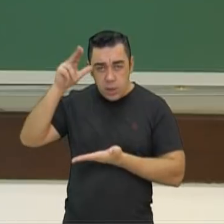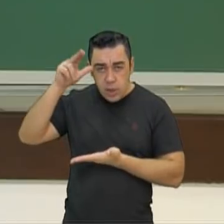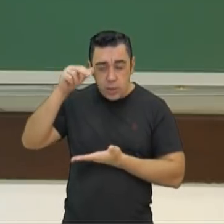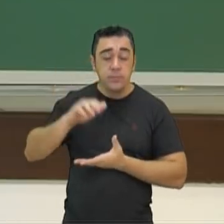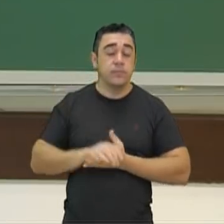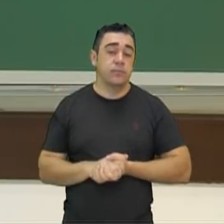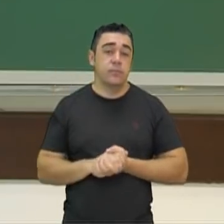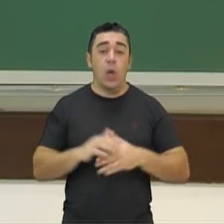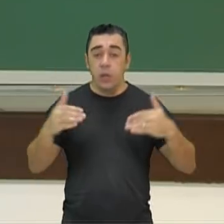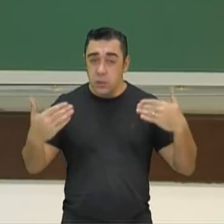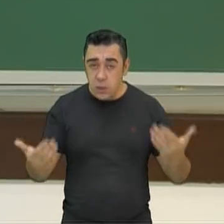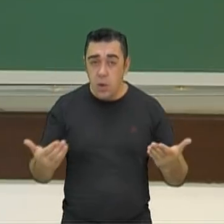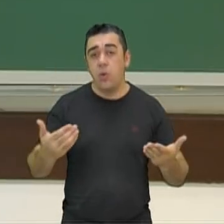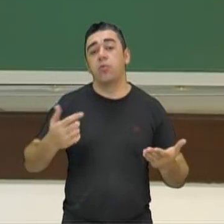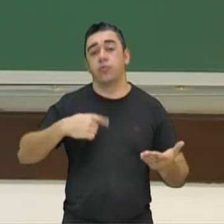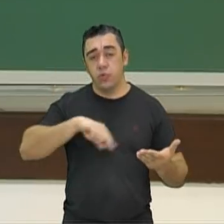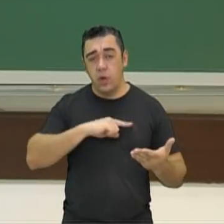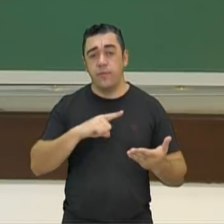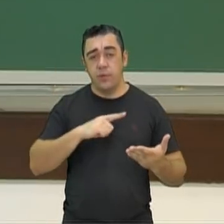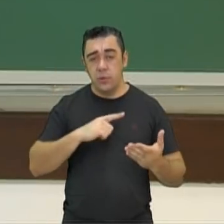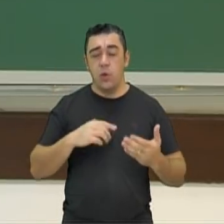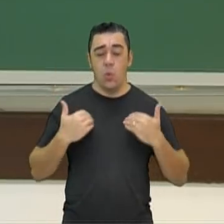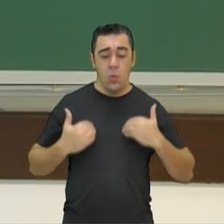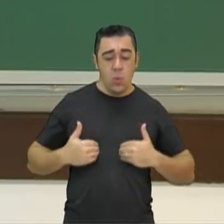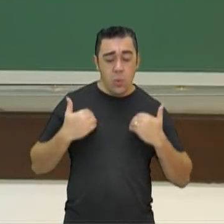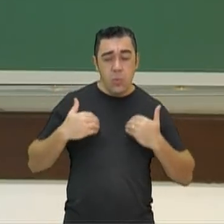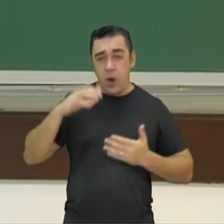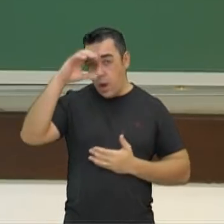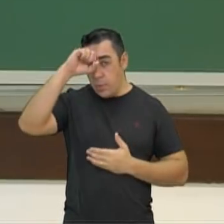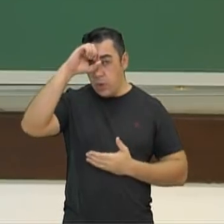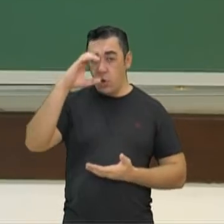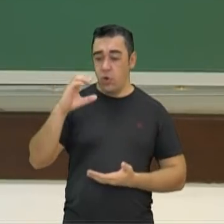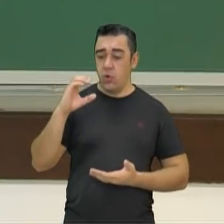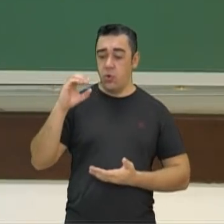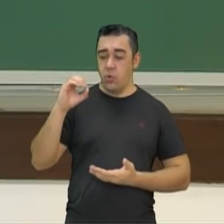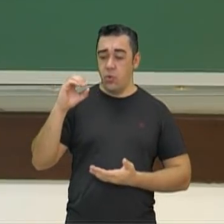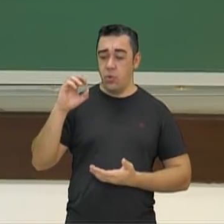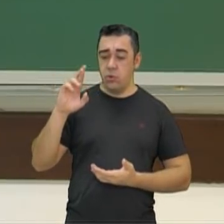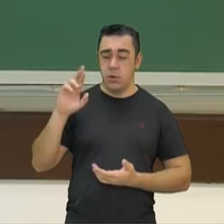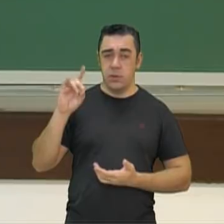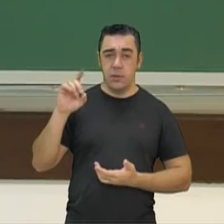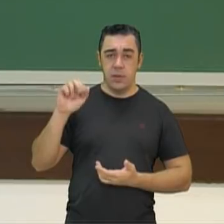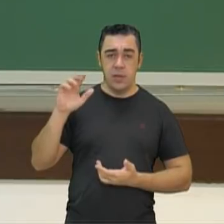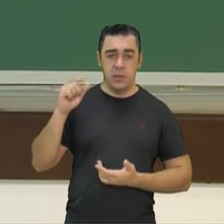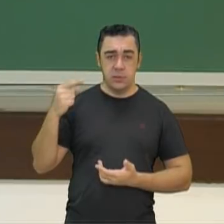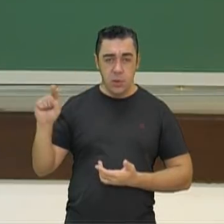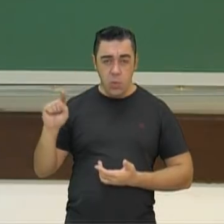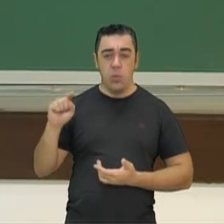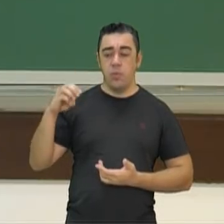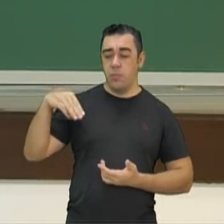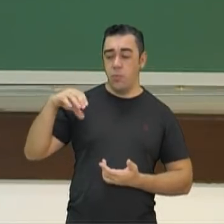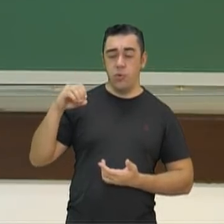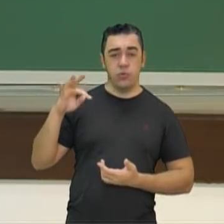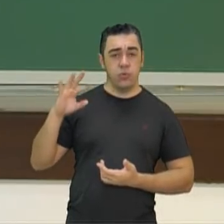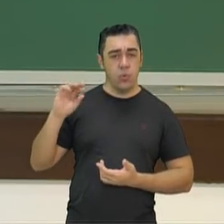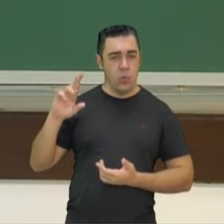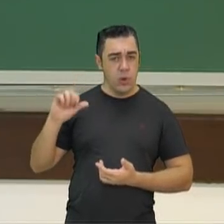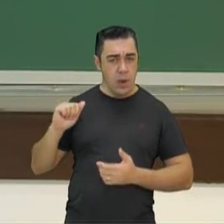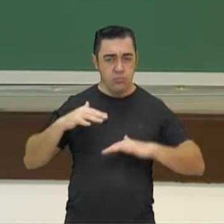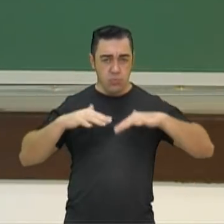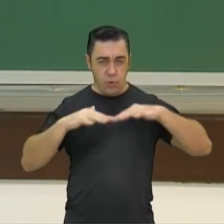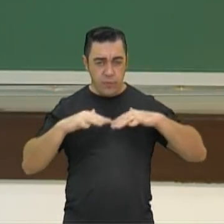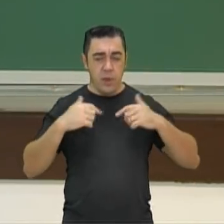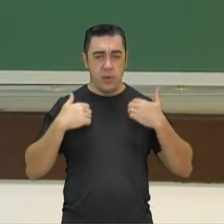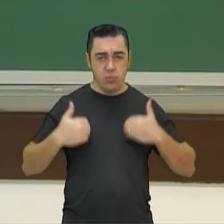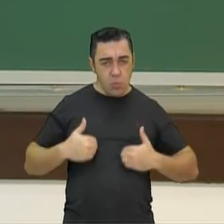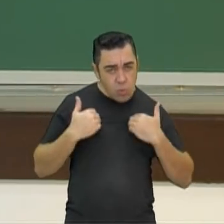Então, a gente vai ter uma coordenação motora, vai trabalhar, né, inteligência, vai trabalhar o raciocínio rápido, a atenção. Então,